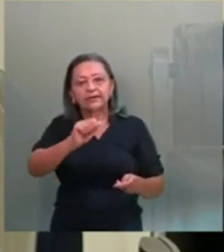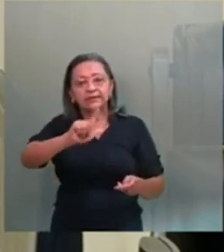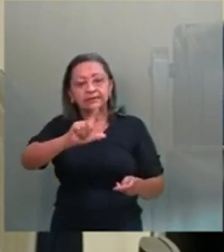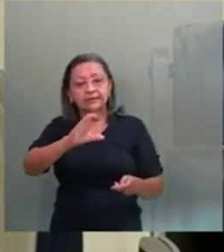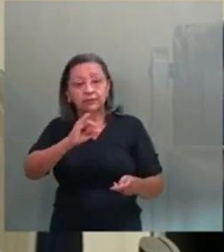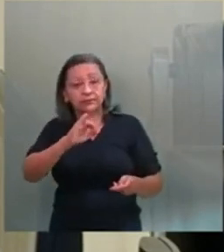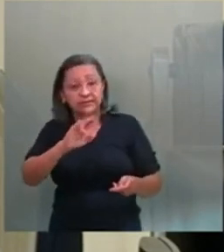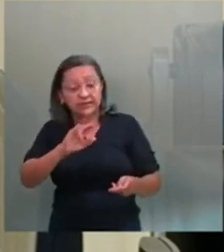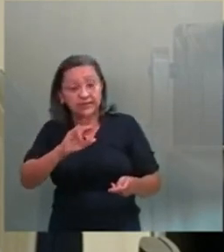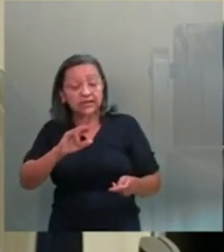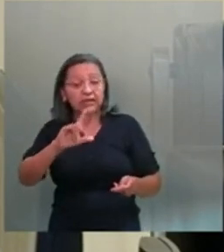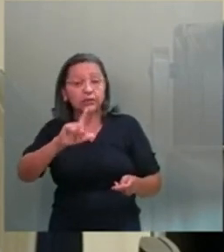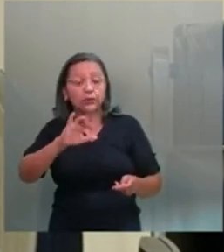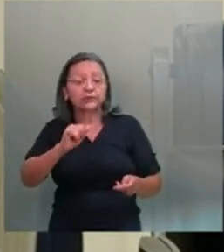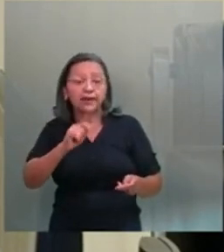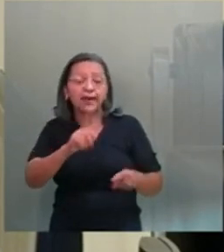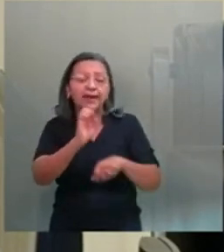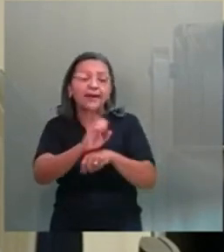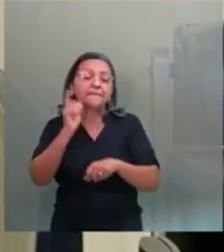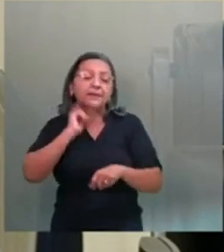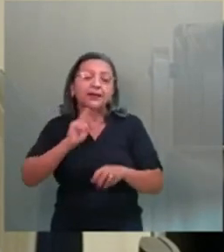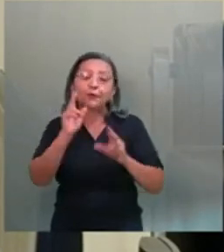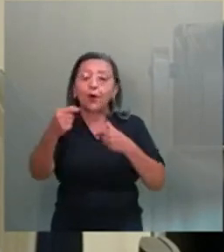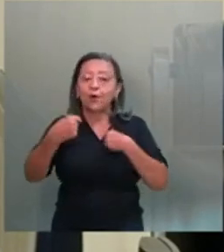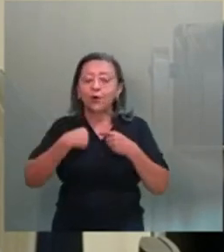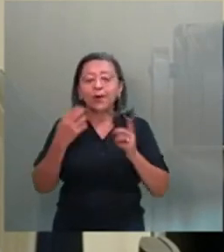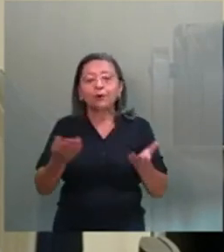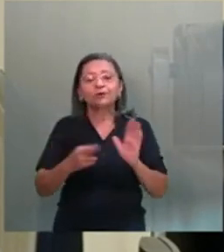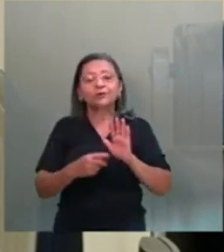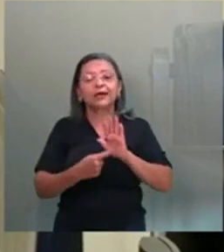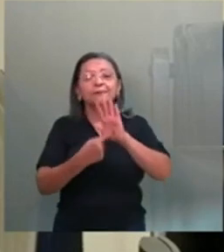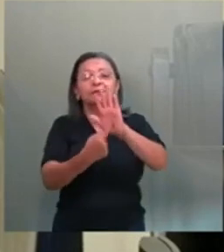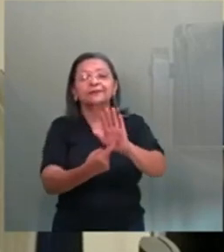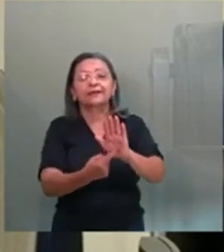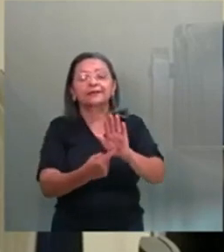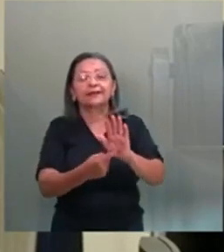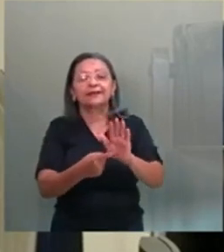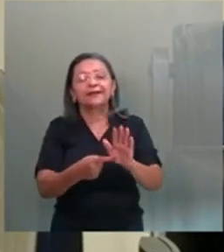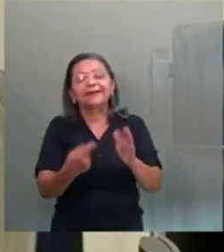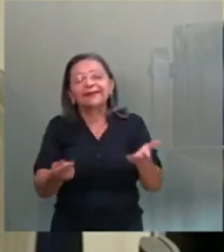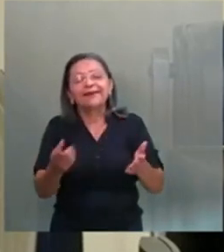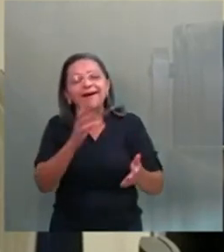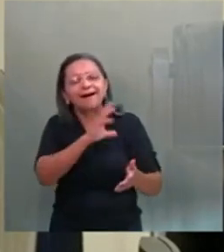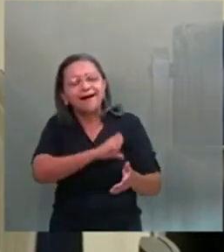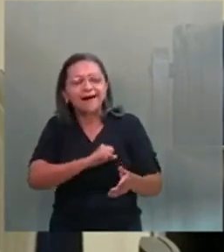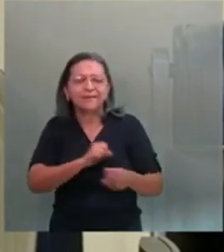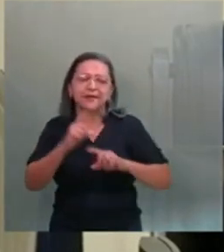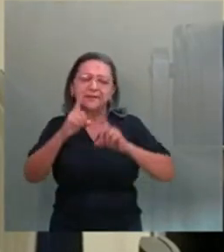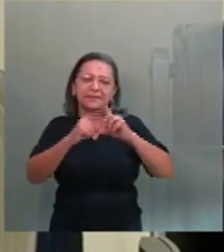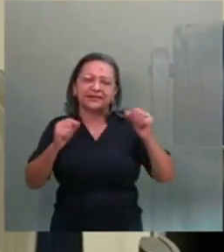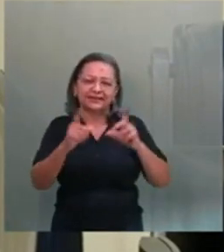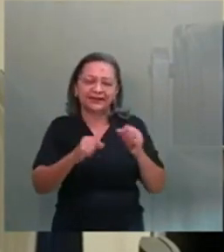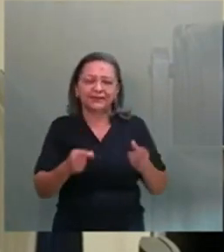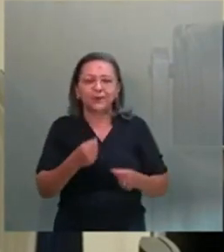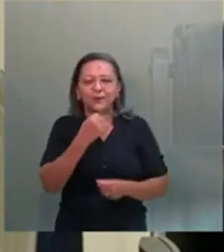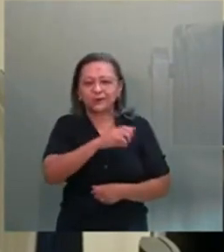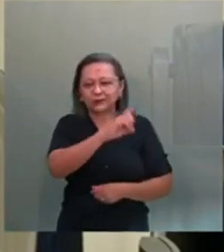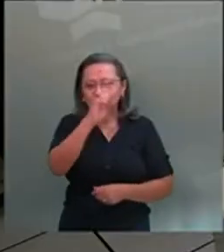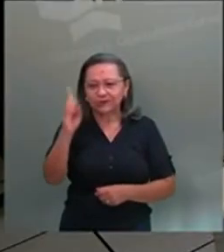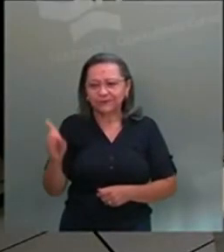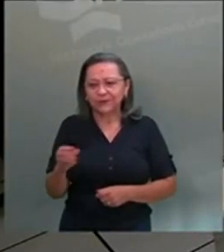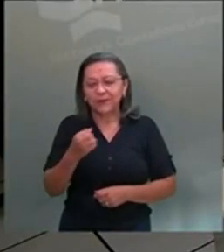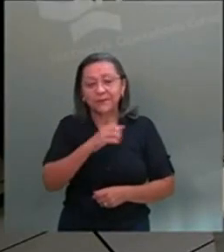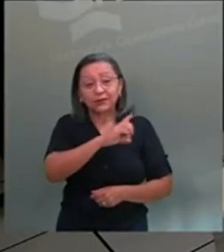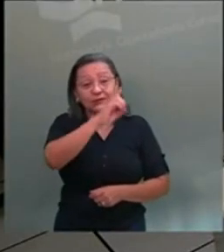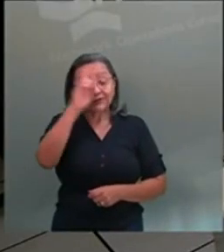mineiro, como eu, mas hoje representa, abraçou e ama Brasília. Senador, muito bom dia. Bom